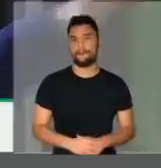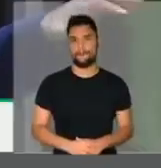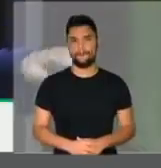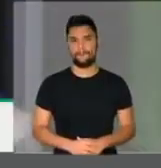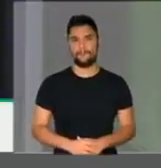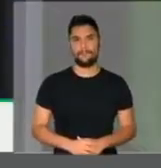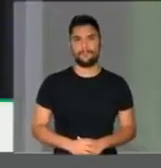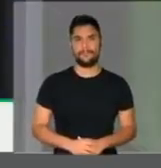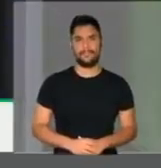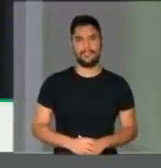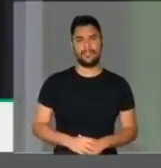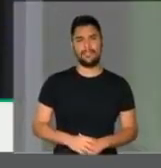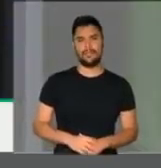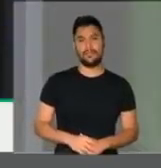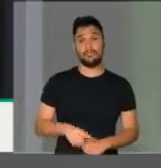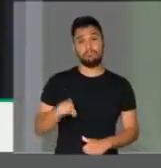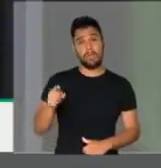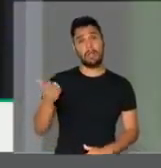há muito pouco tempo